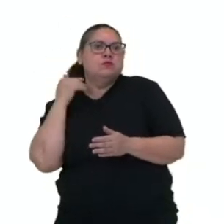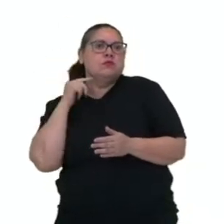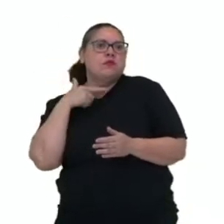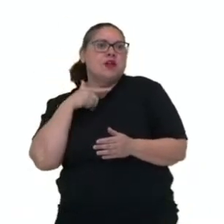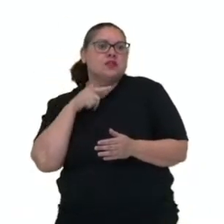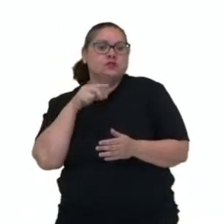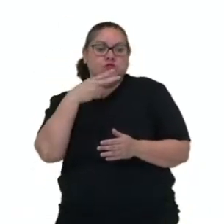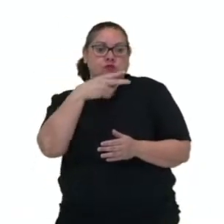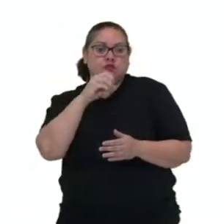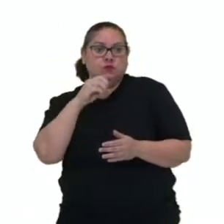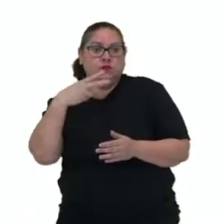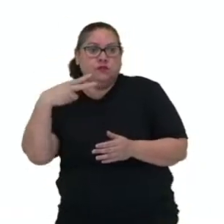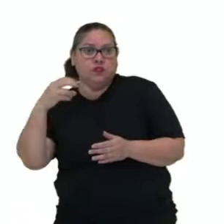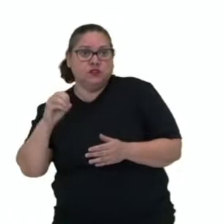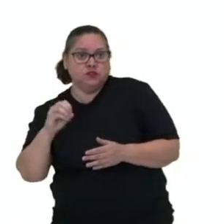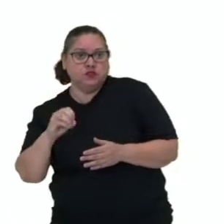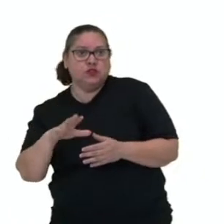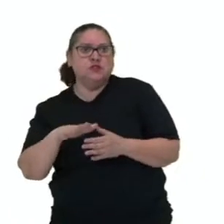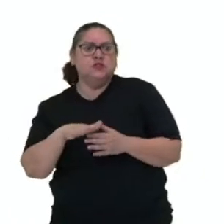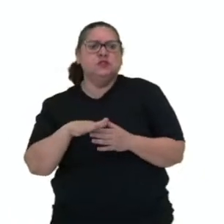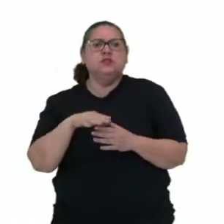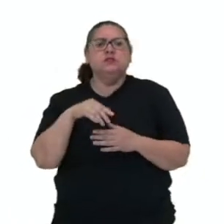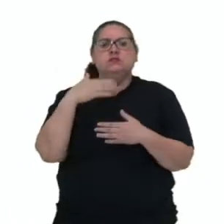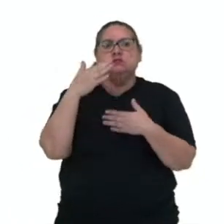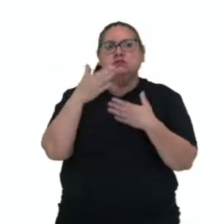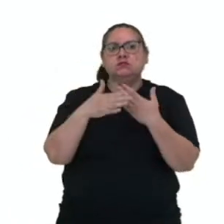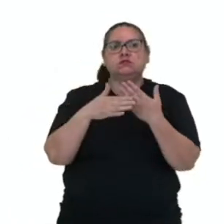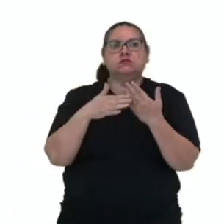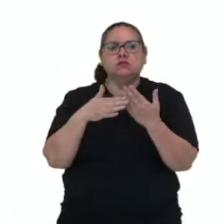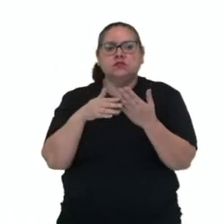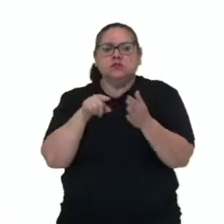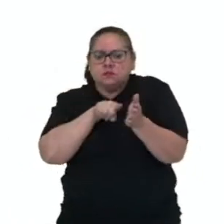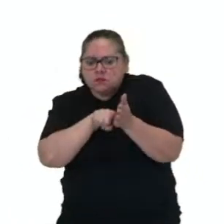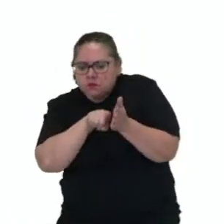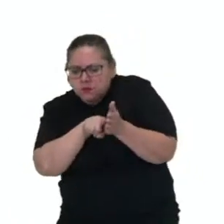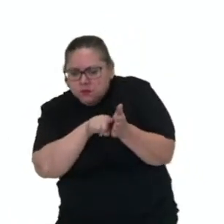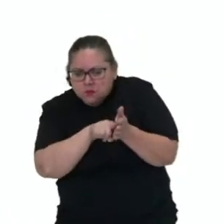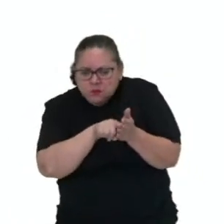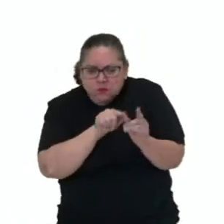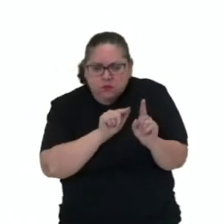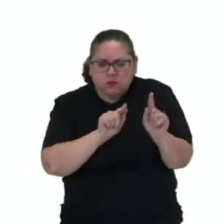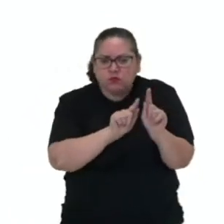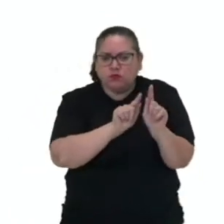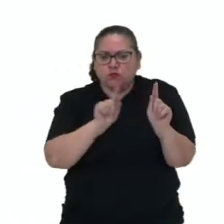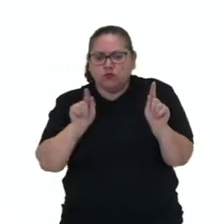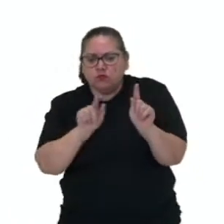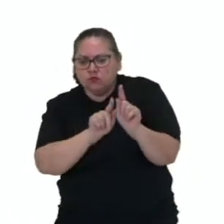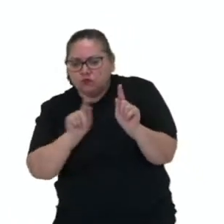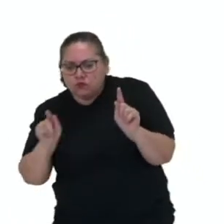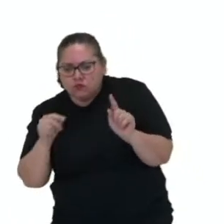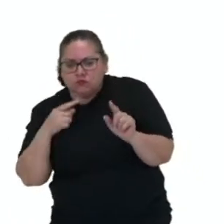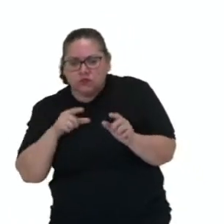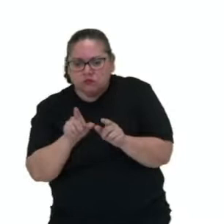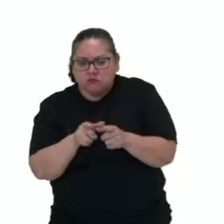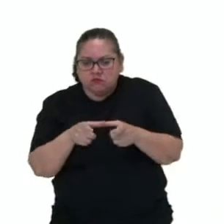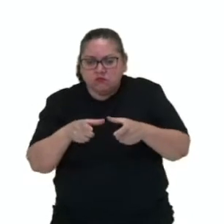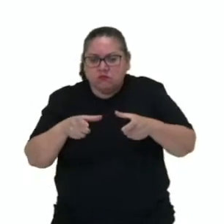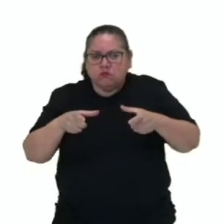de 2020. Segundo as ferramentas de pesquisas do Google, houve um crescimento